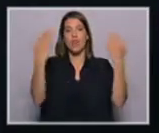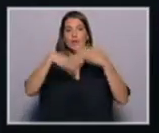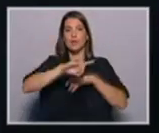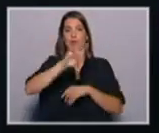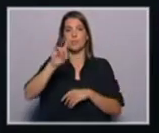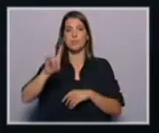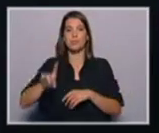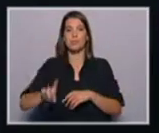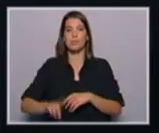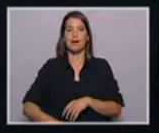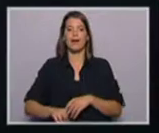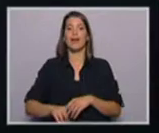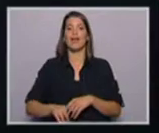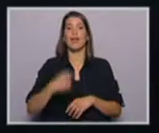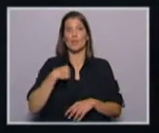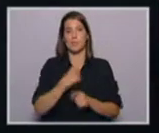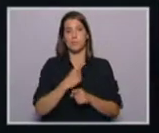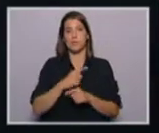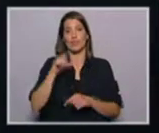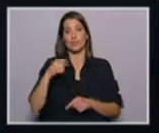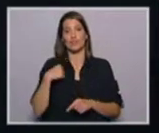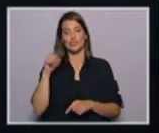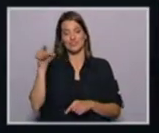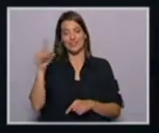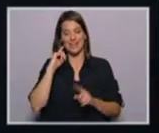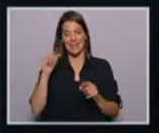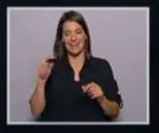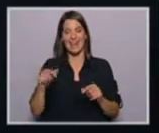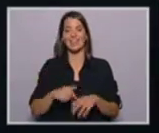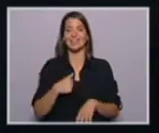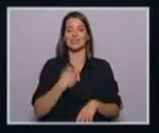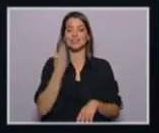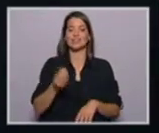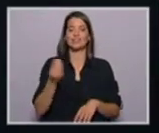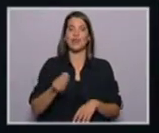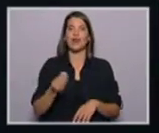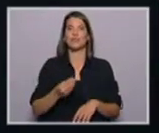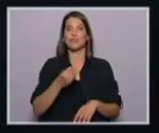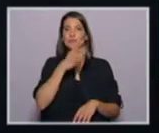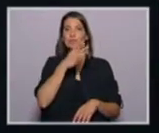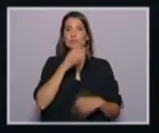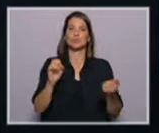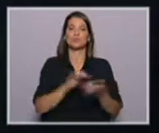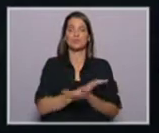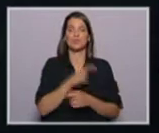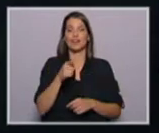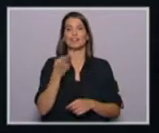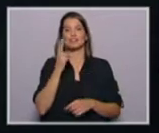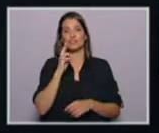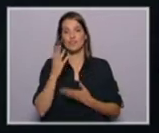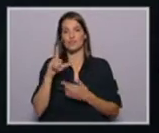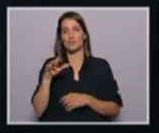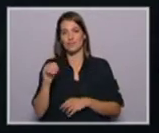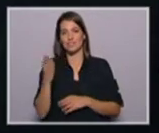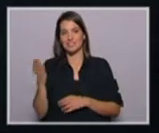que aconteceu. Eu, curiosamente, estava também do lado da rádio, era um jovem noticiarista com o meu chefe Luís Filipe